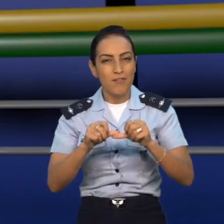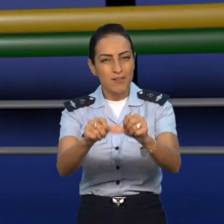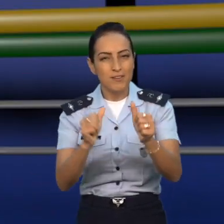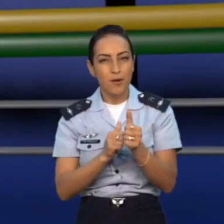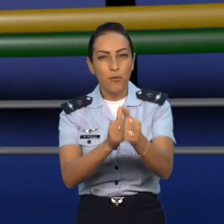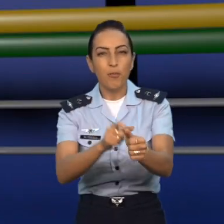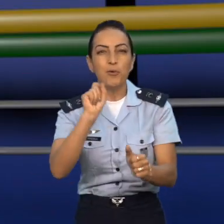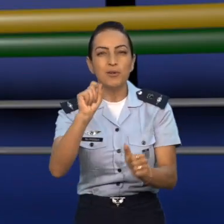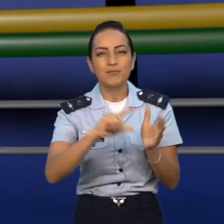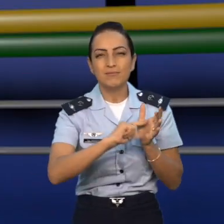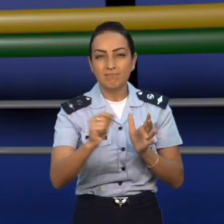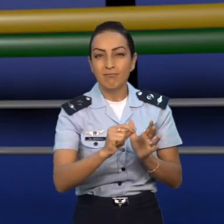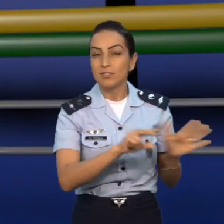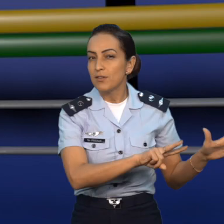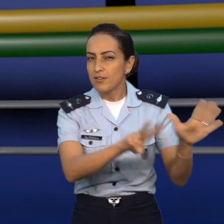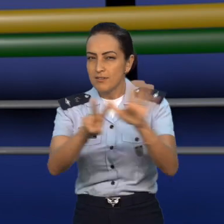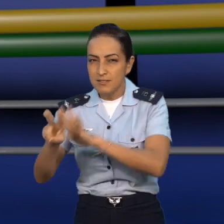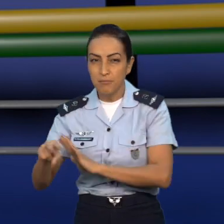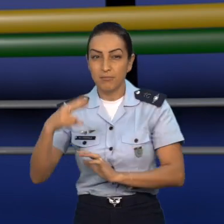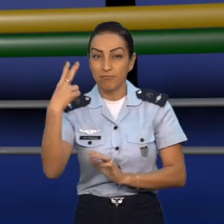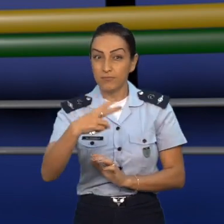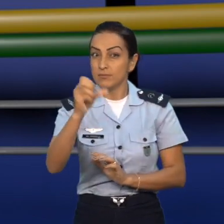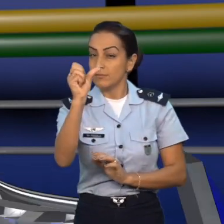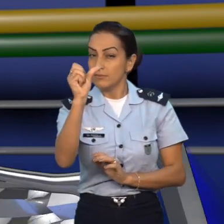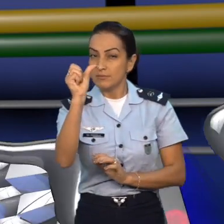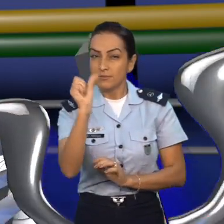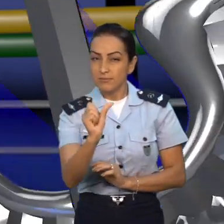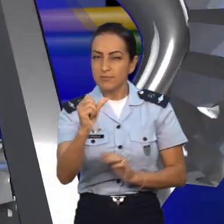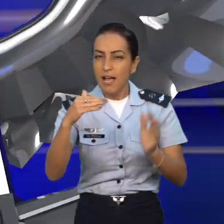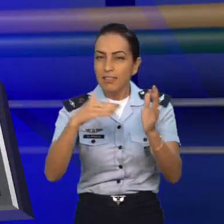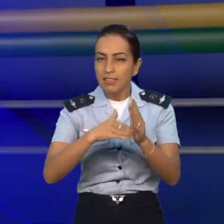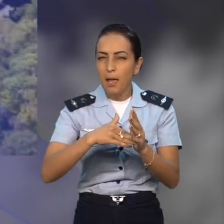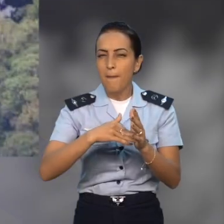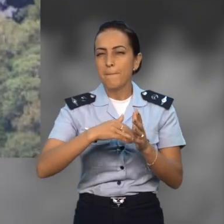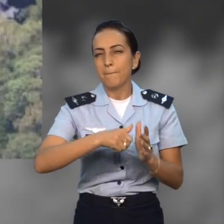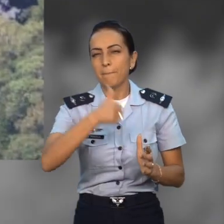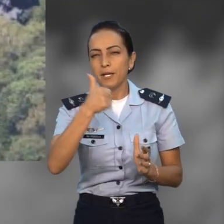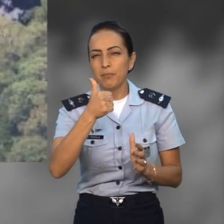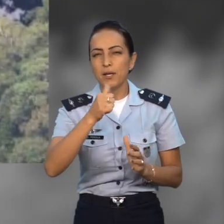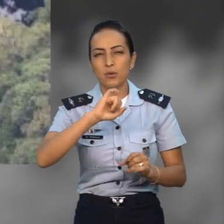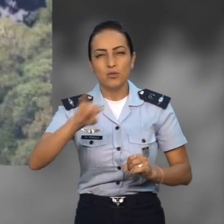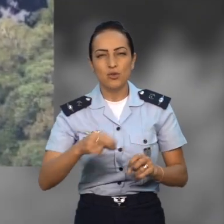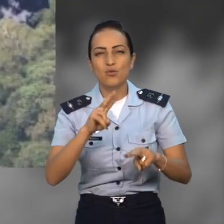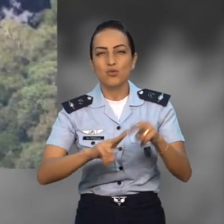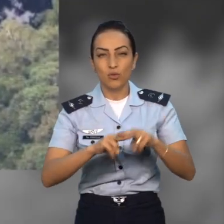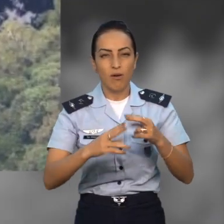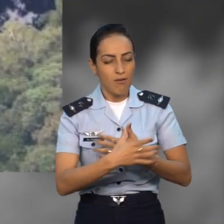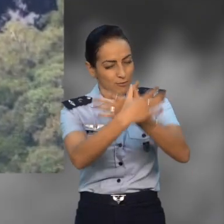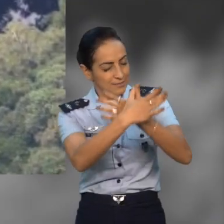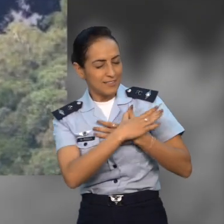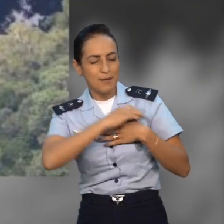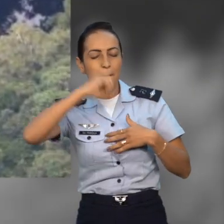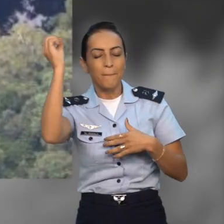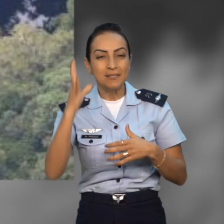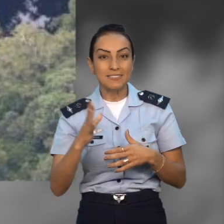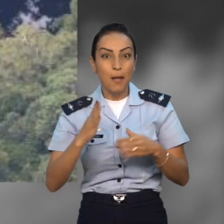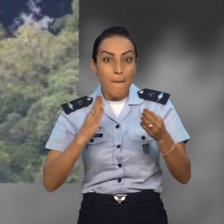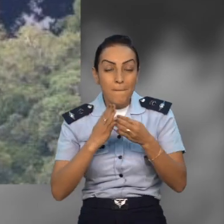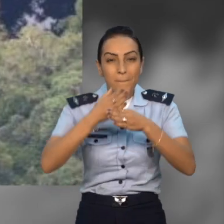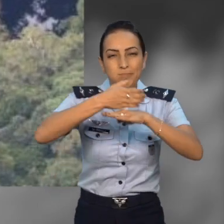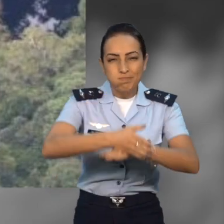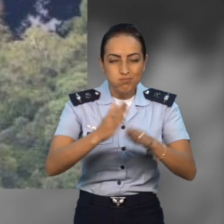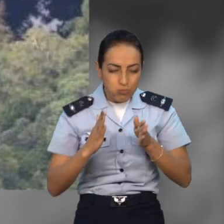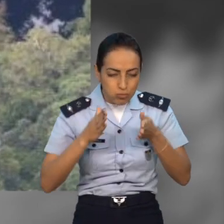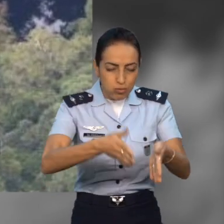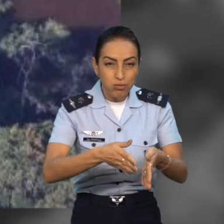gente e acompanhe o que foi destaque na semana de 26 de maio a 1º de junho. A Força Aérea Brasileira está participando